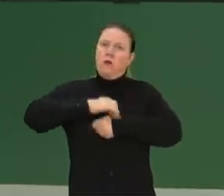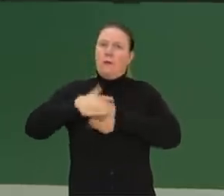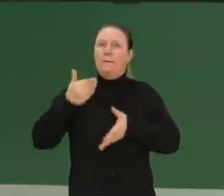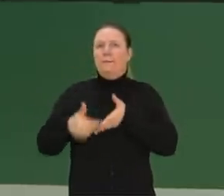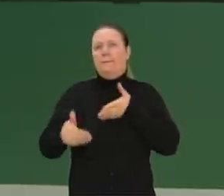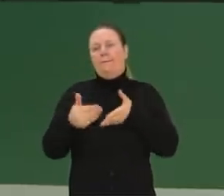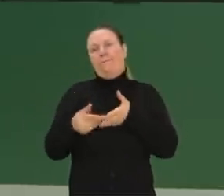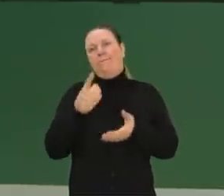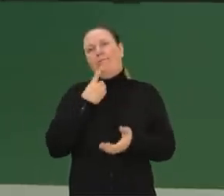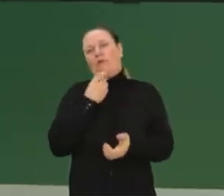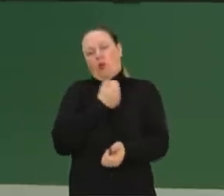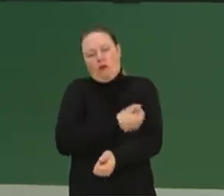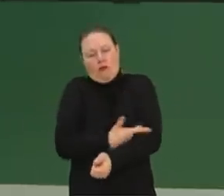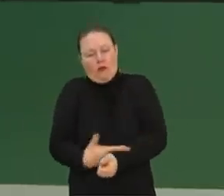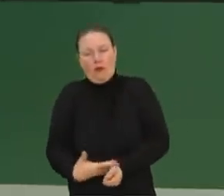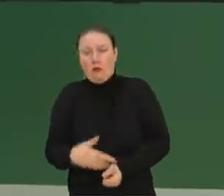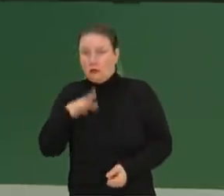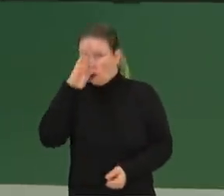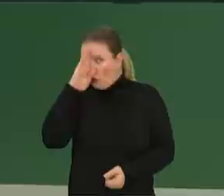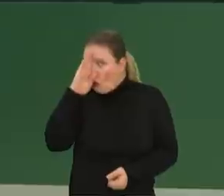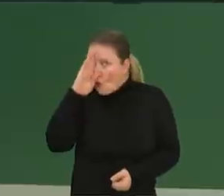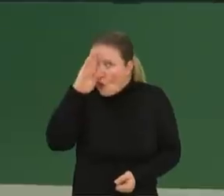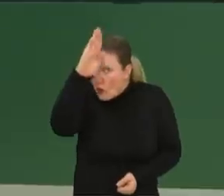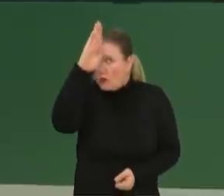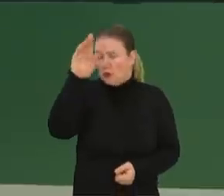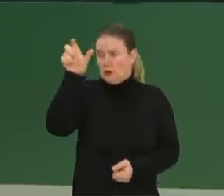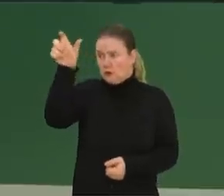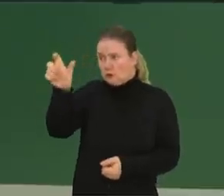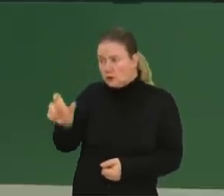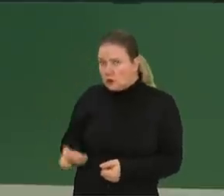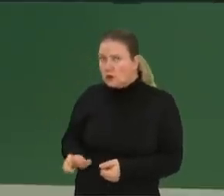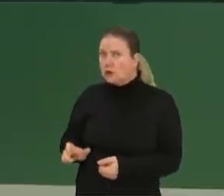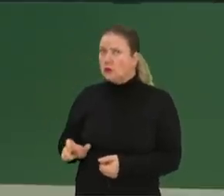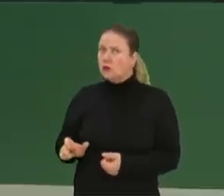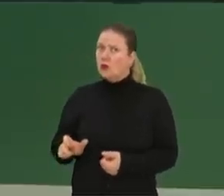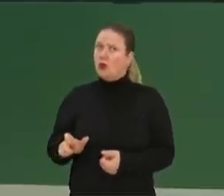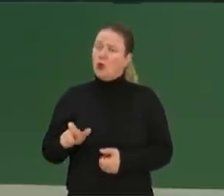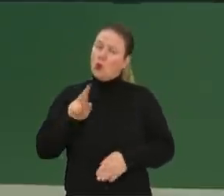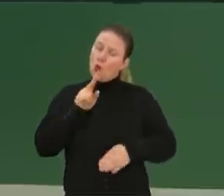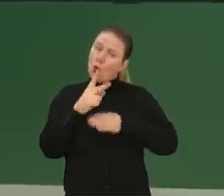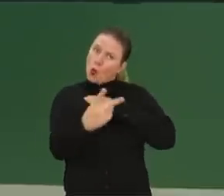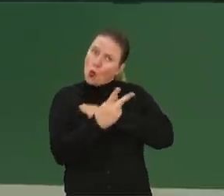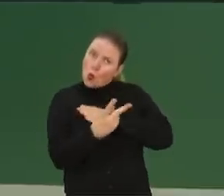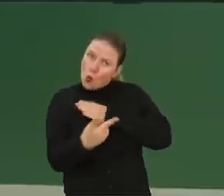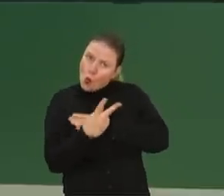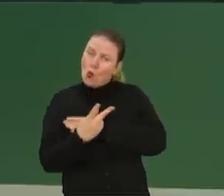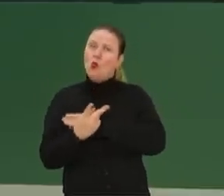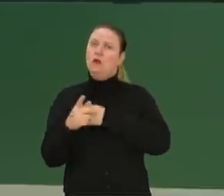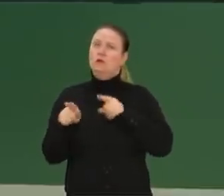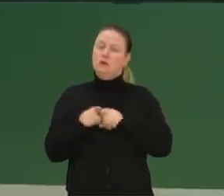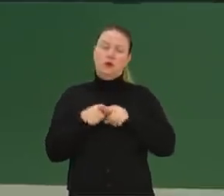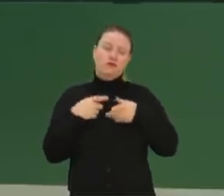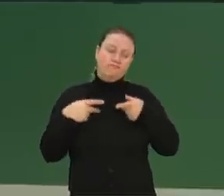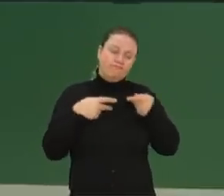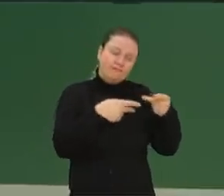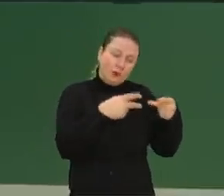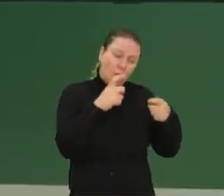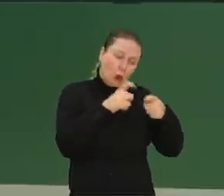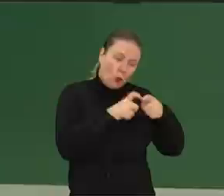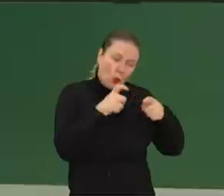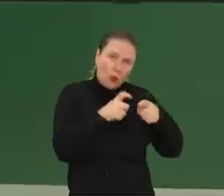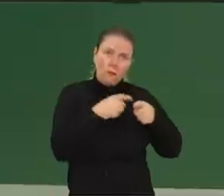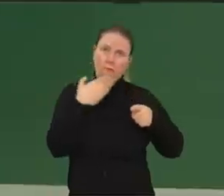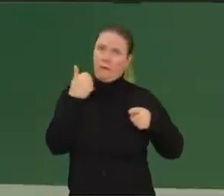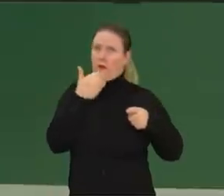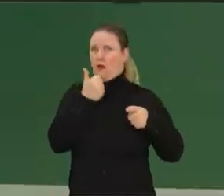Então, é fundamental que neste caso essa pessoa faça um acompanhamento médico, né? Para que ela possa melhorar isso